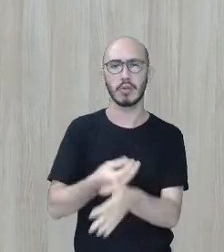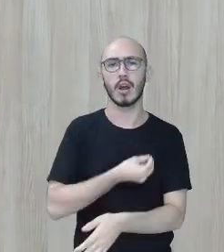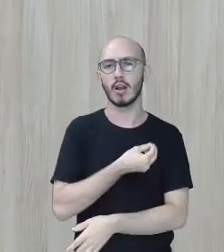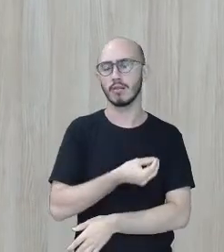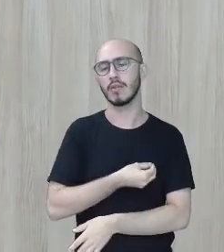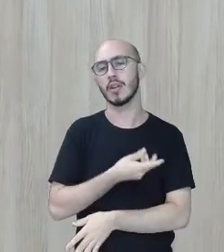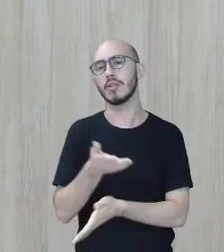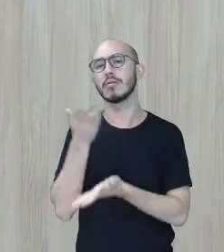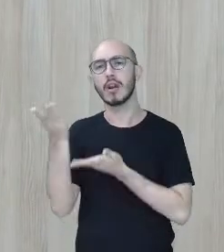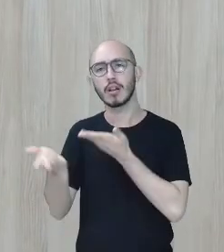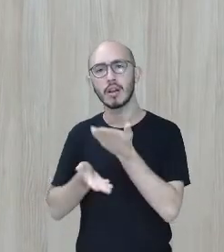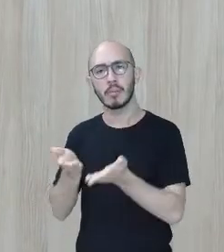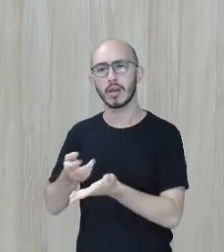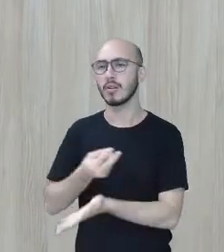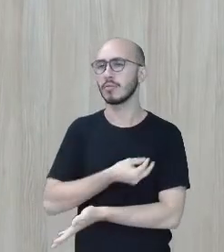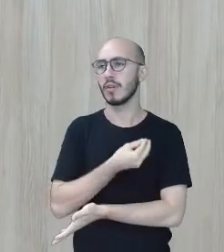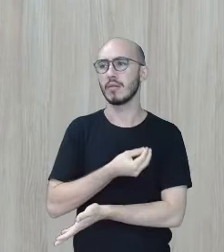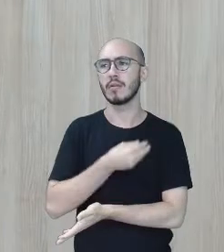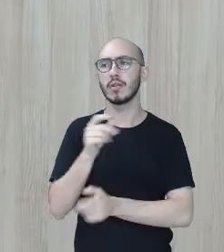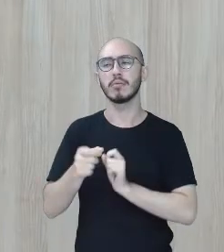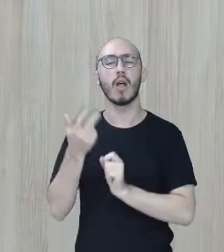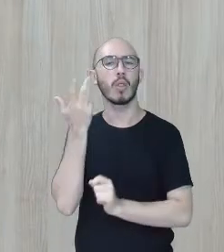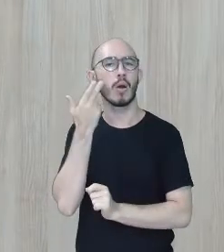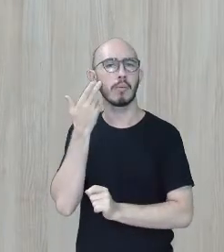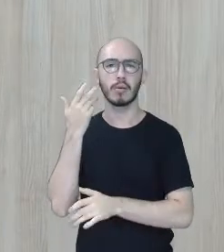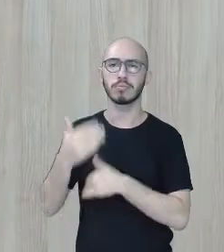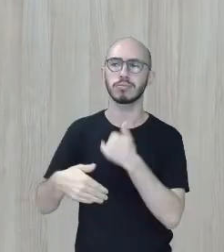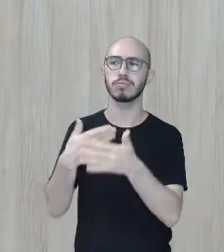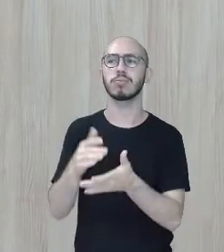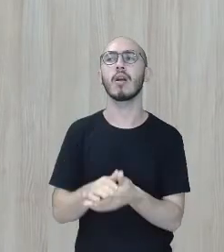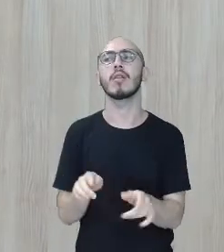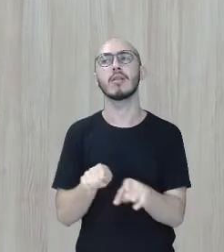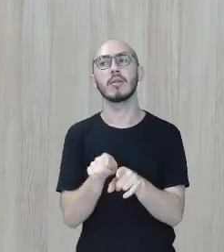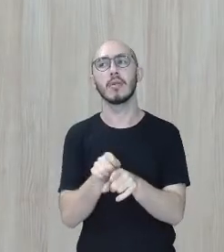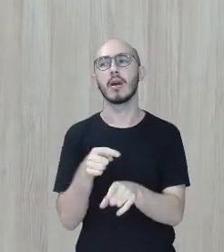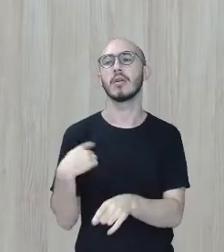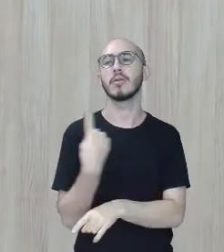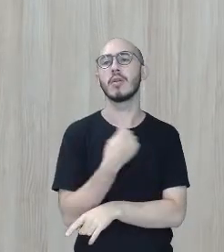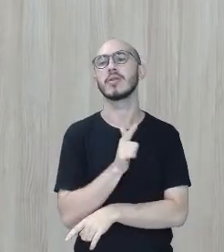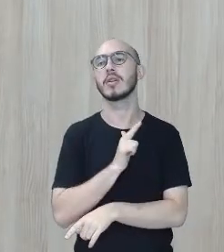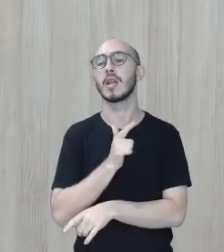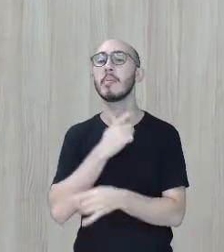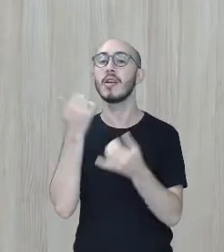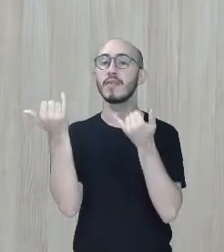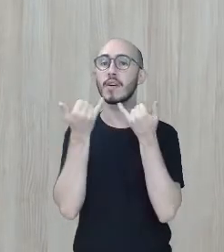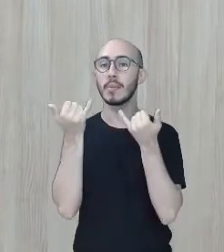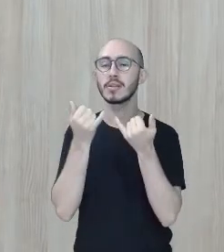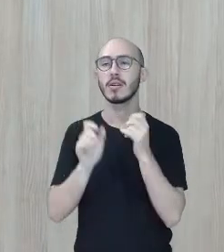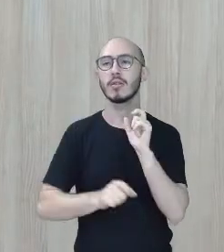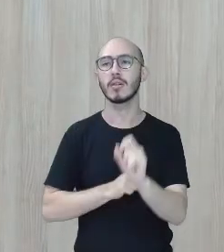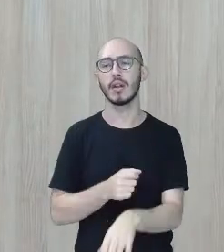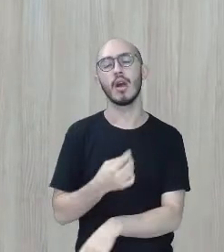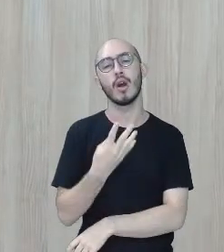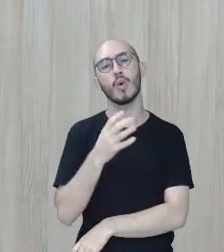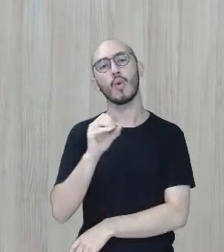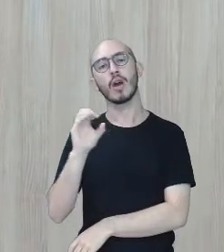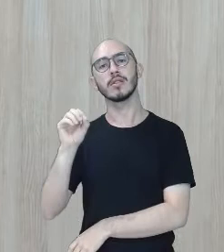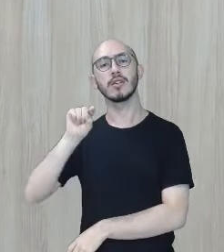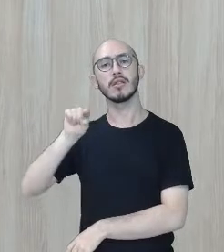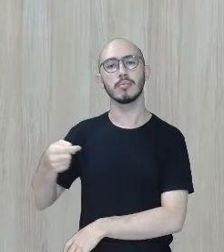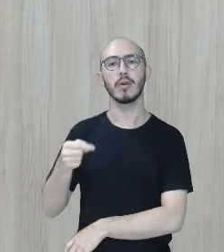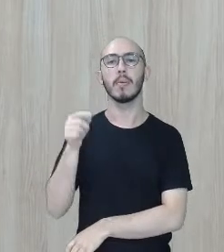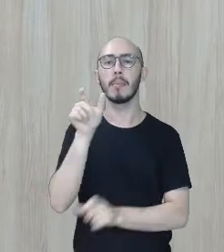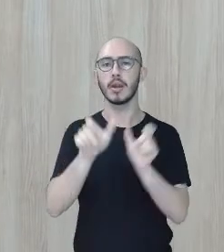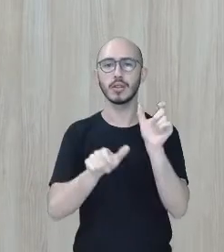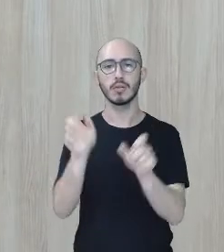eles conseguem viver uma vida normal. Também nós temos dados aqui que 400 mil pessoas no